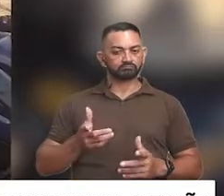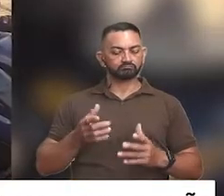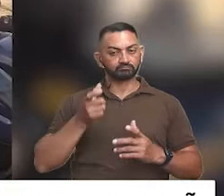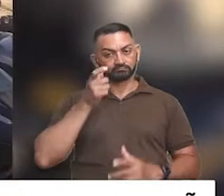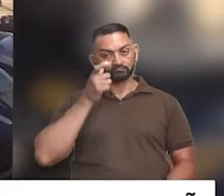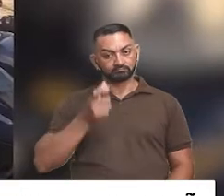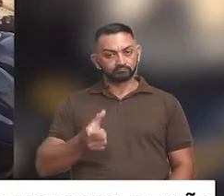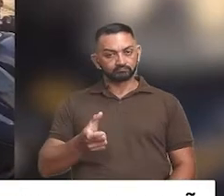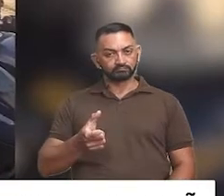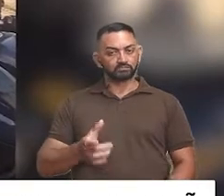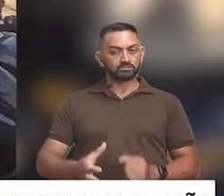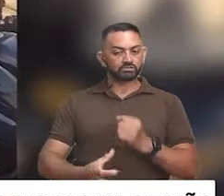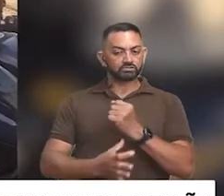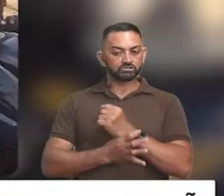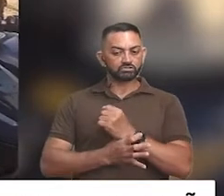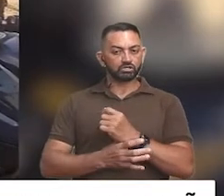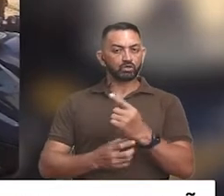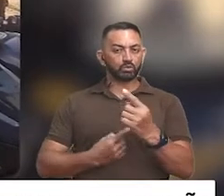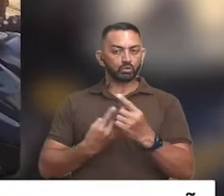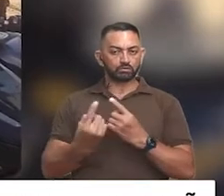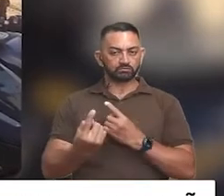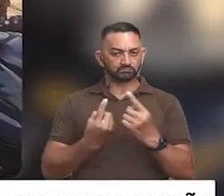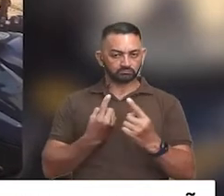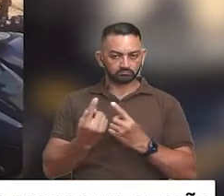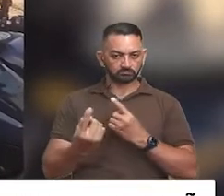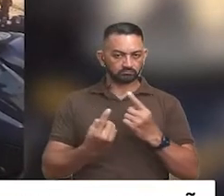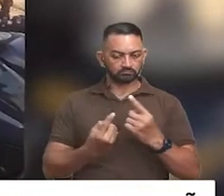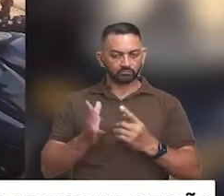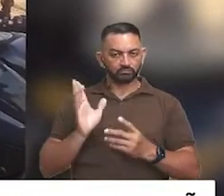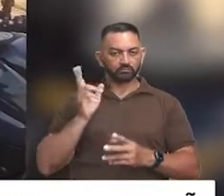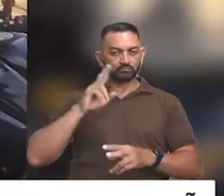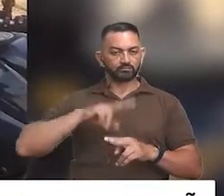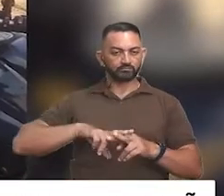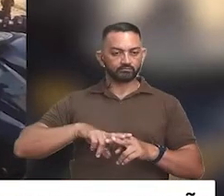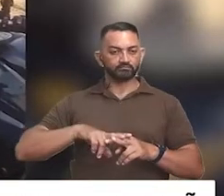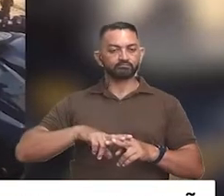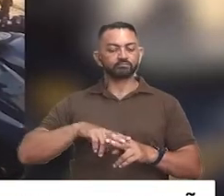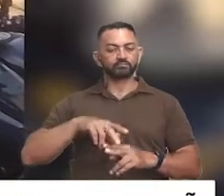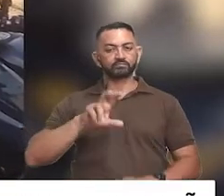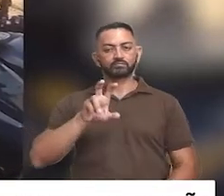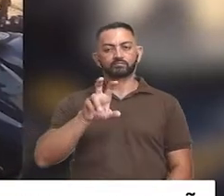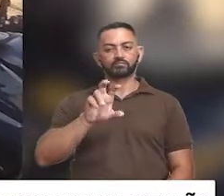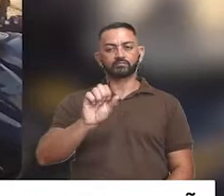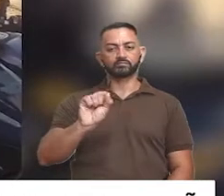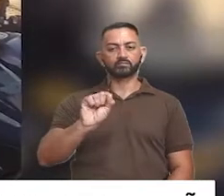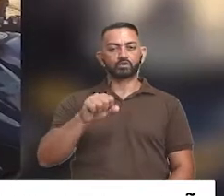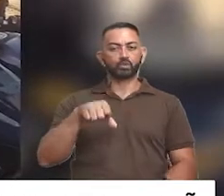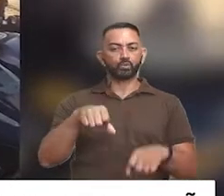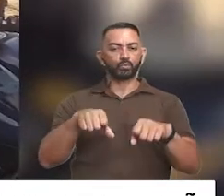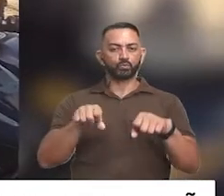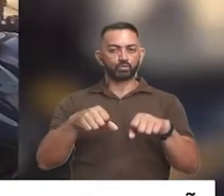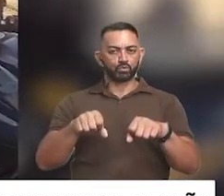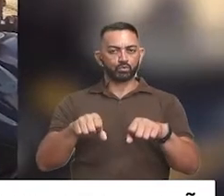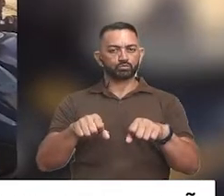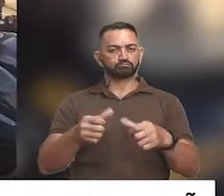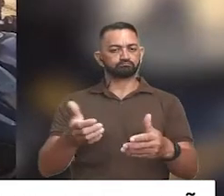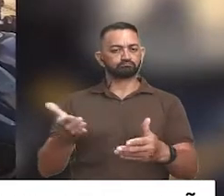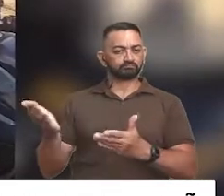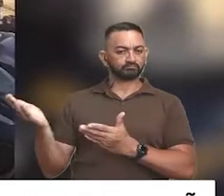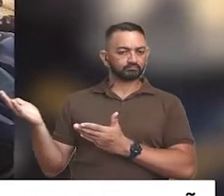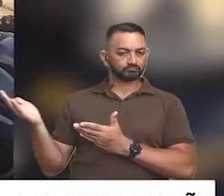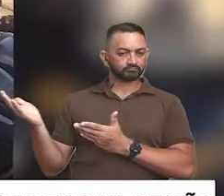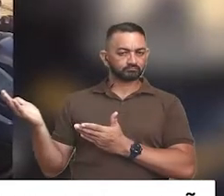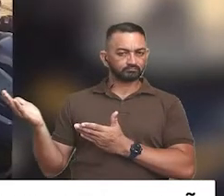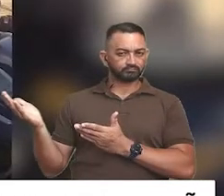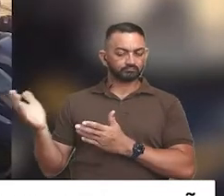visava aí né no caso garantir segurança Viária segundo a PRF foram apreendidas nessa operação 58 modos viu